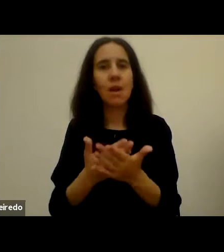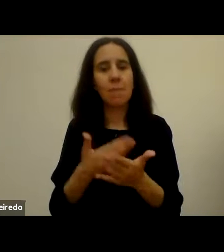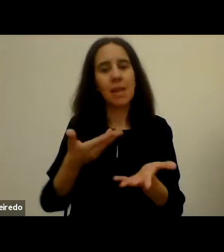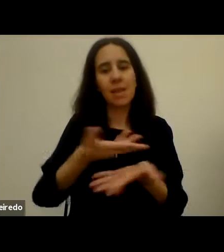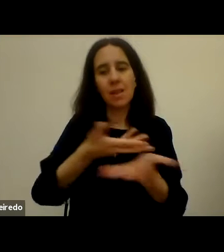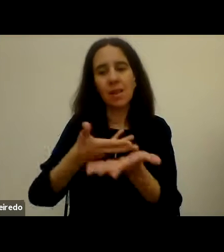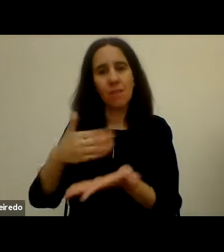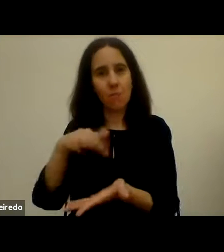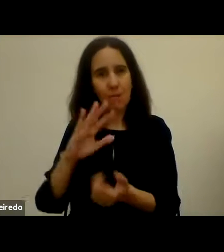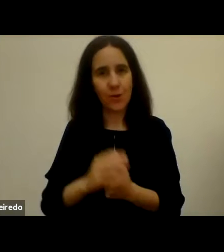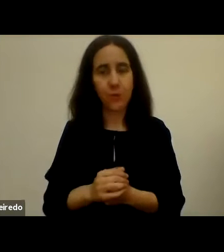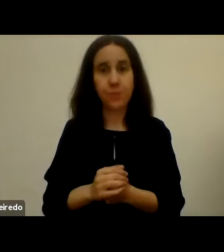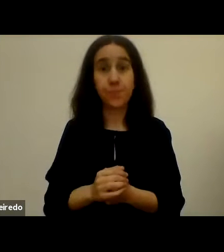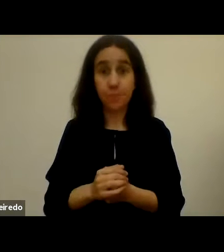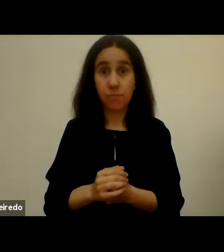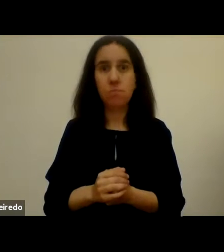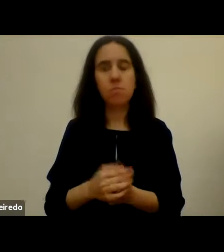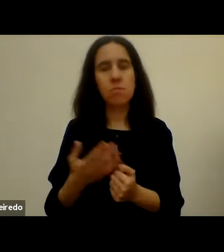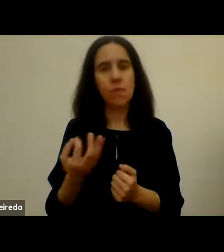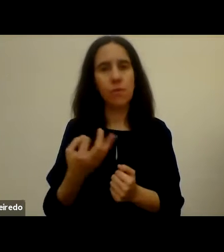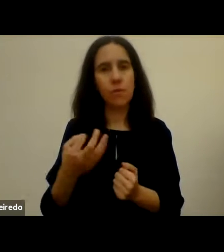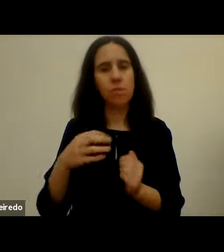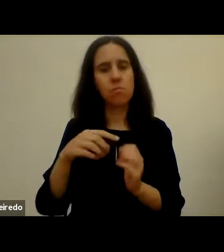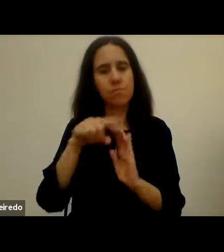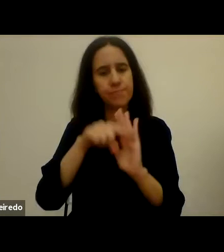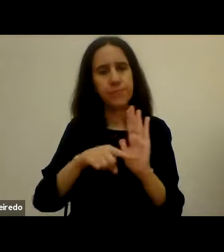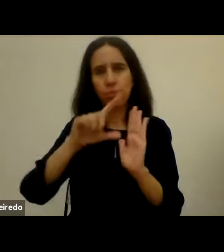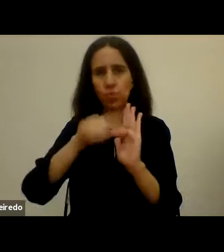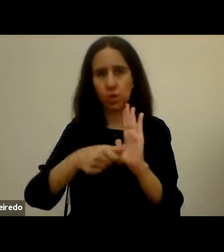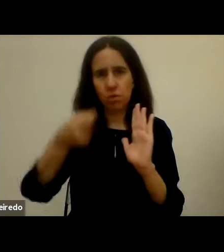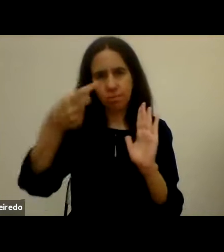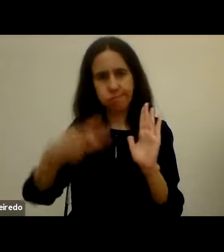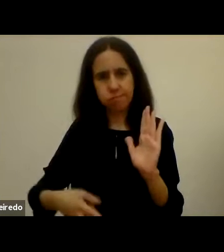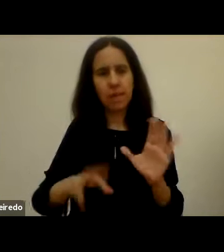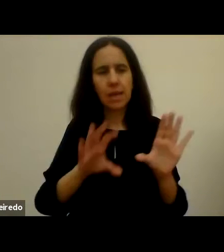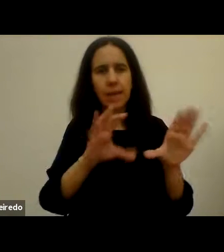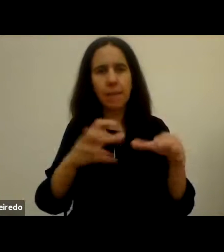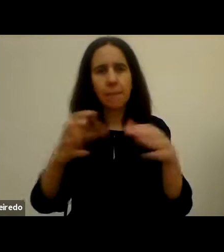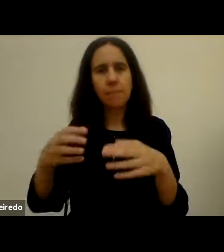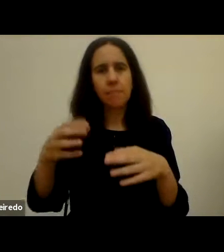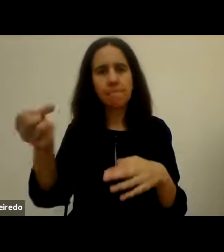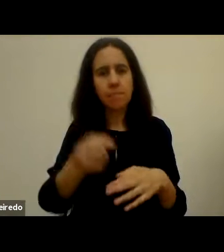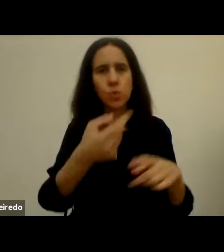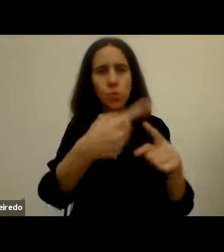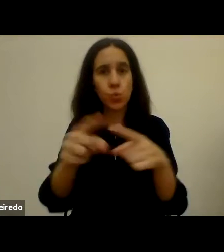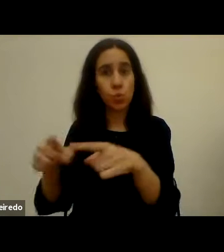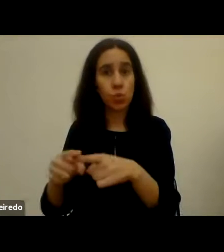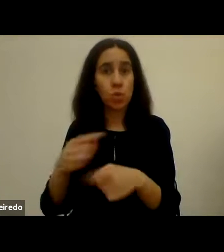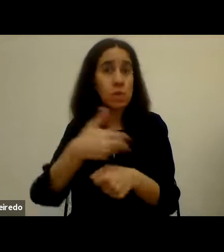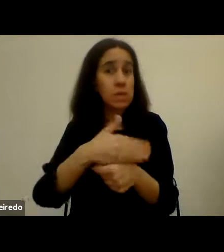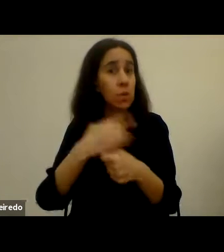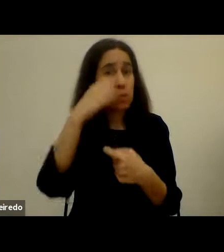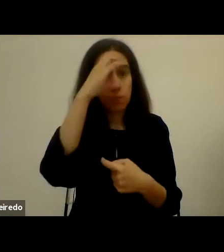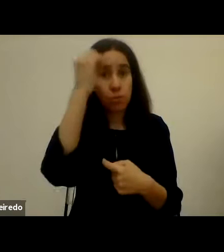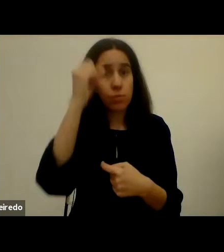interativa. Foram 22 projetos com a participação de equipes multidisciplinares, quer do setor público, quer da